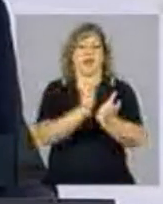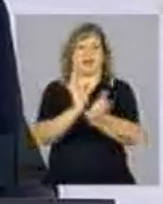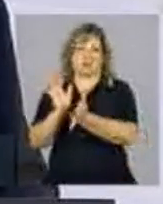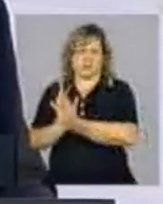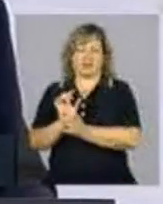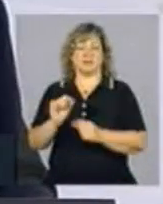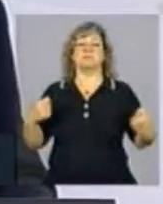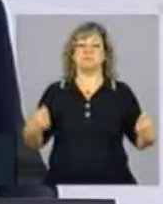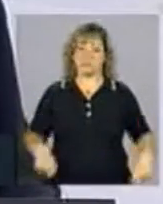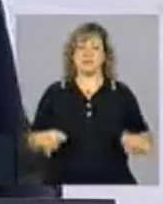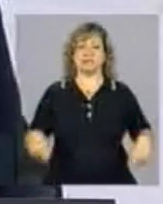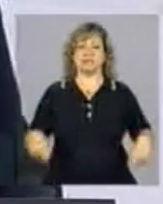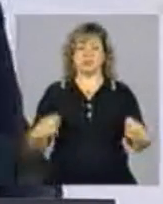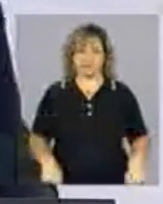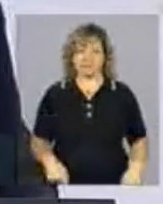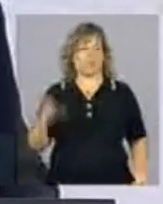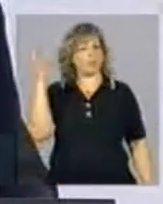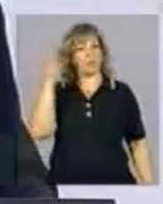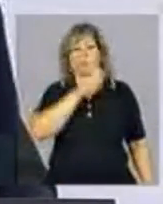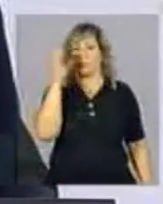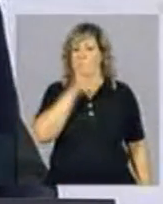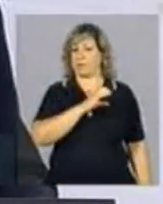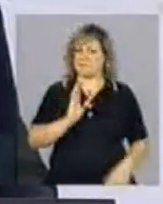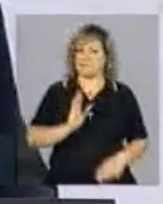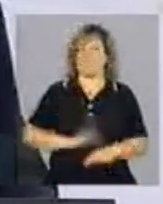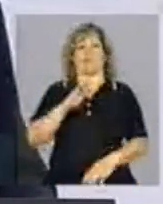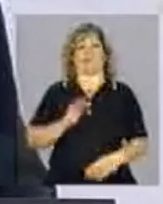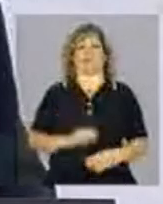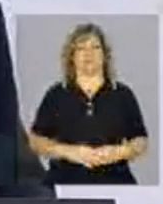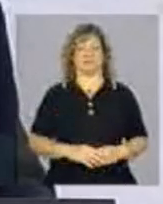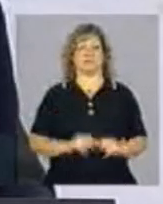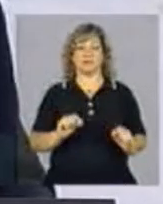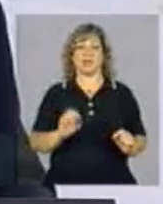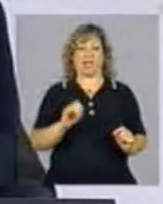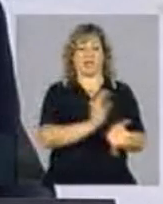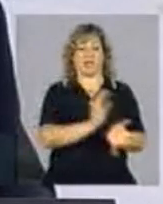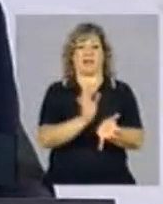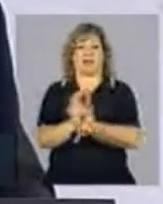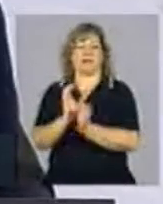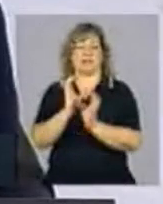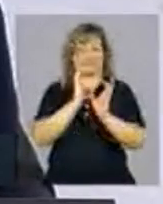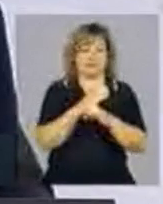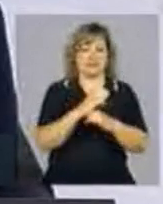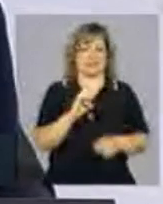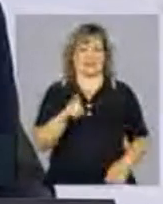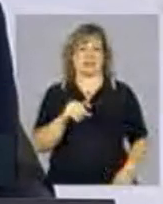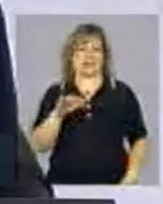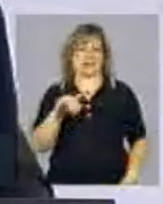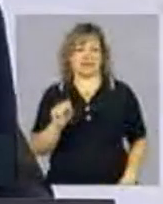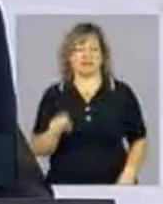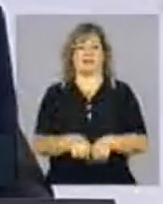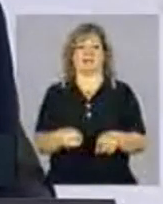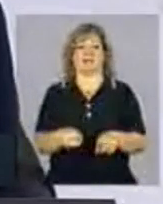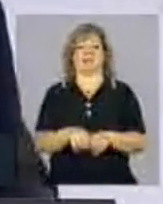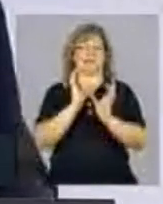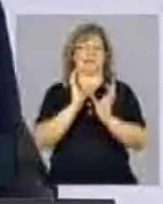que precisamos com urgência mais, que são as áreas das ciências exatas,